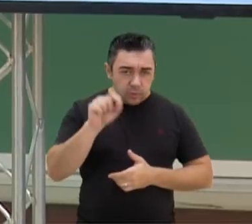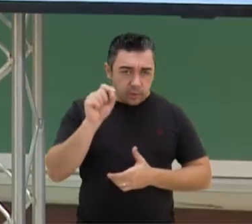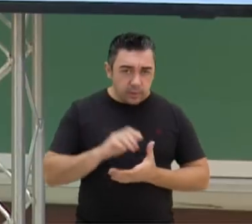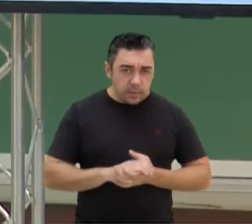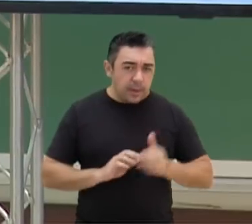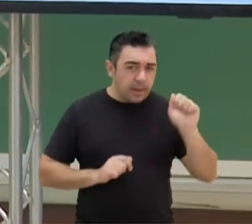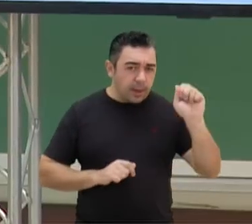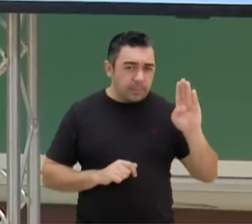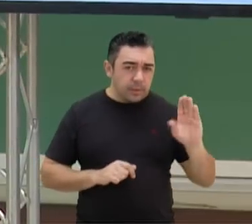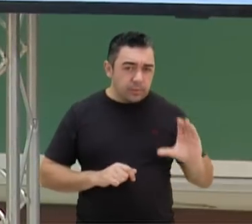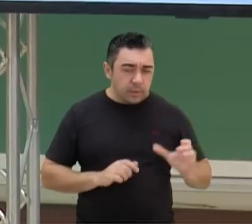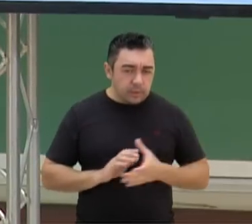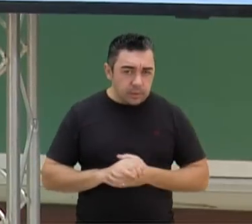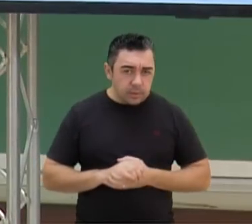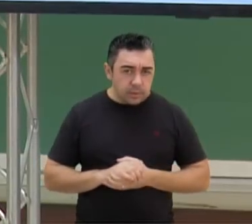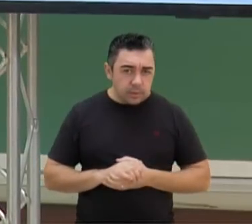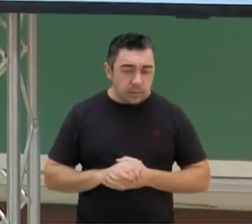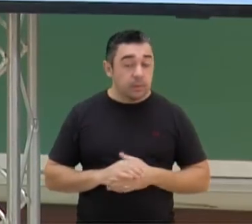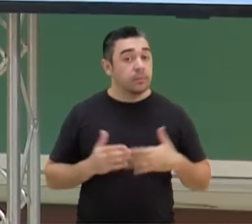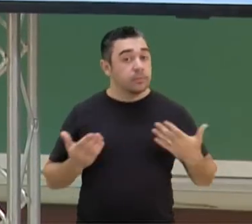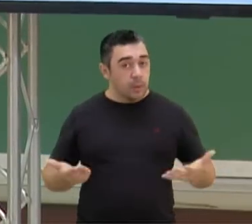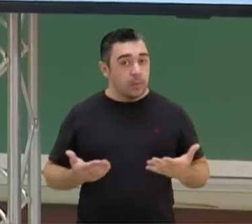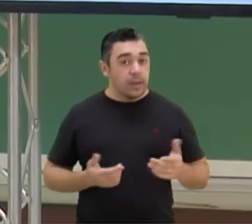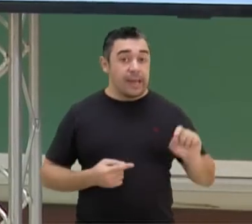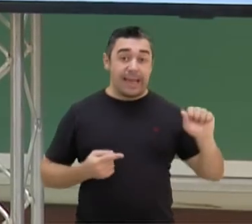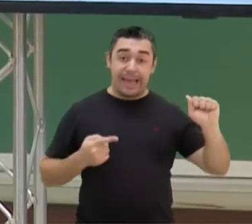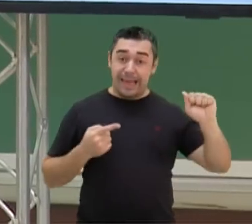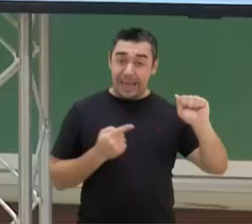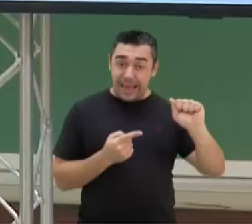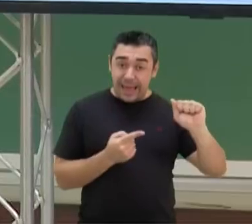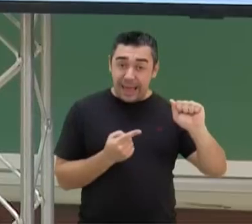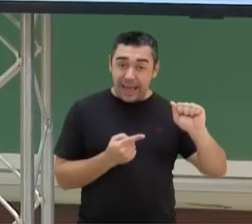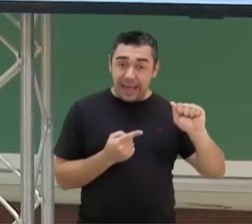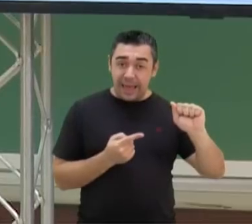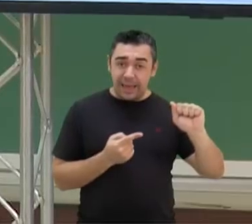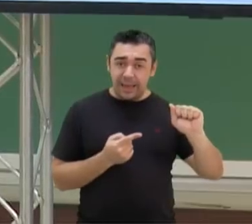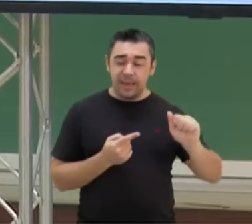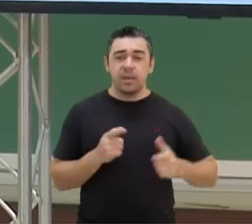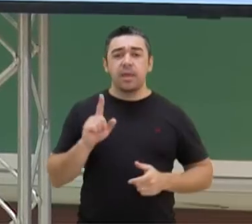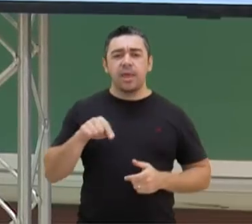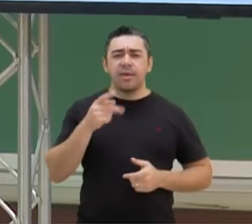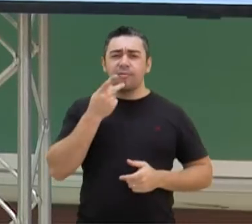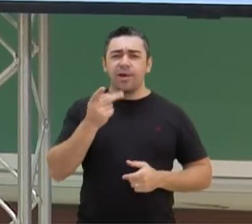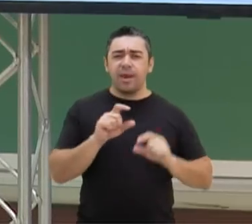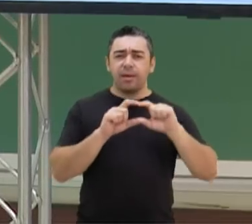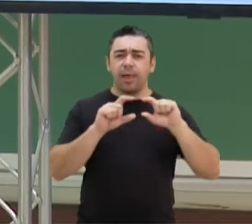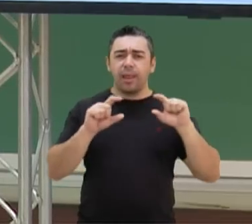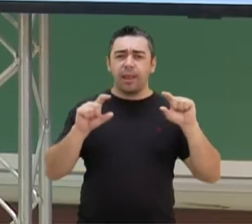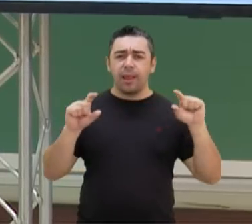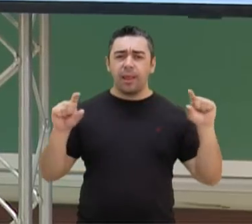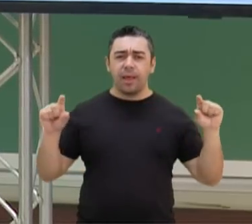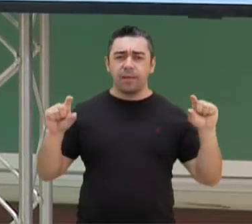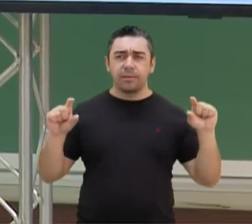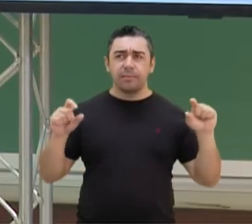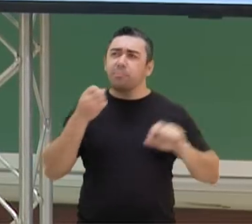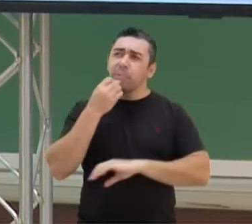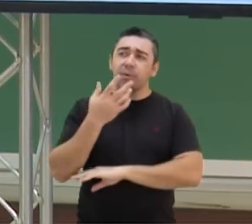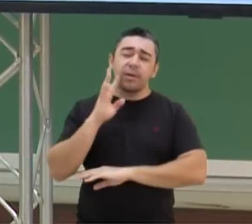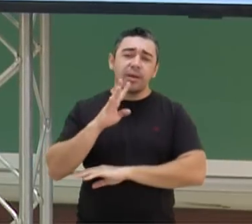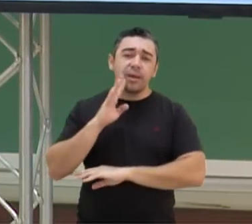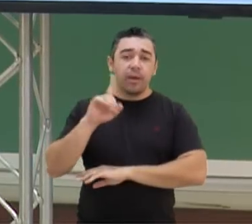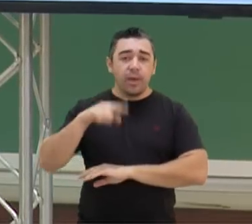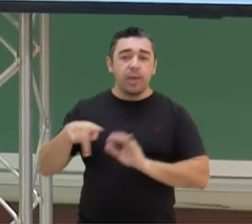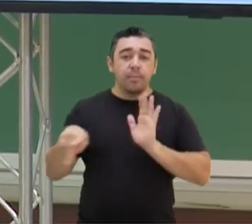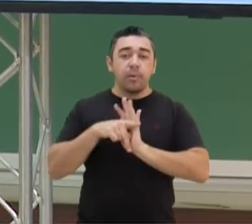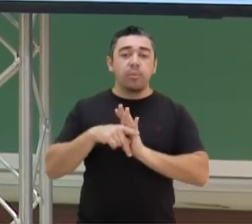A, B ou C? Bem, vamos lá. Letra A, um por todos e todos por um. Bom lema, mas não é a resposta. Esse é o